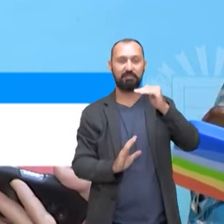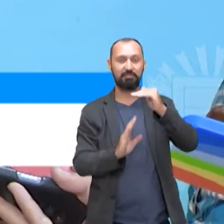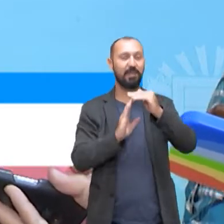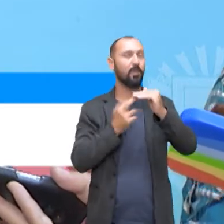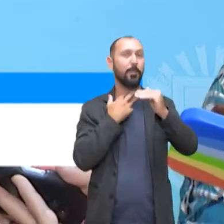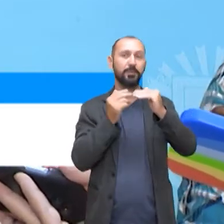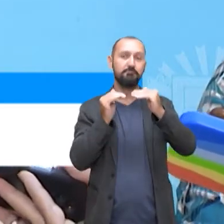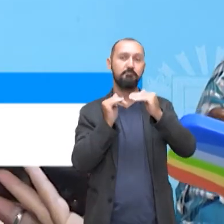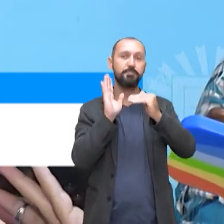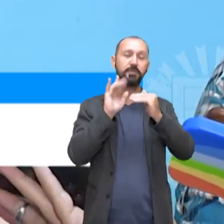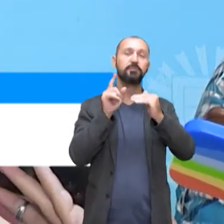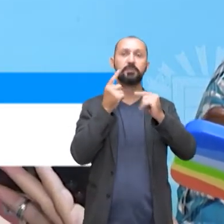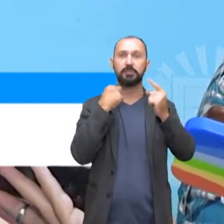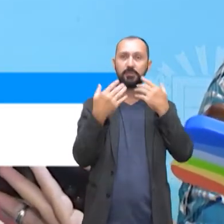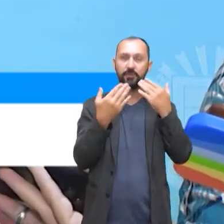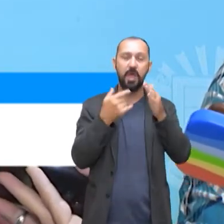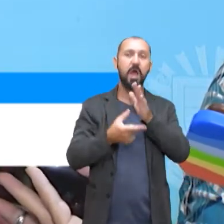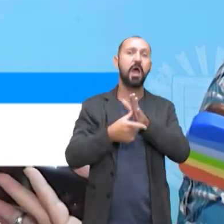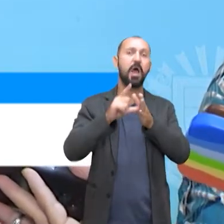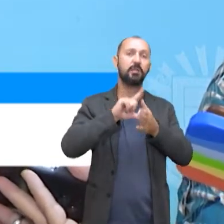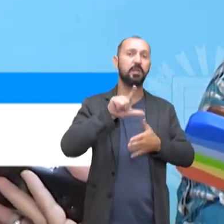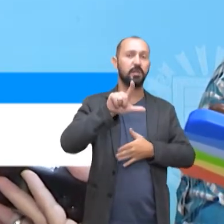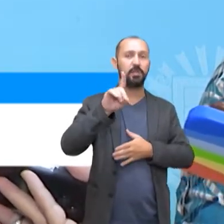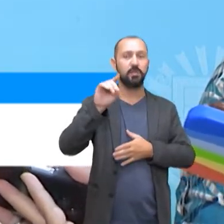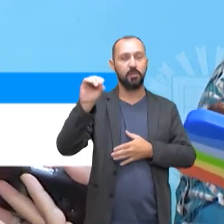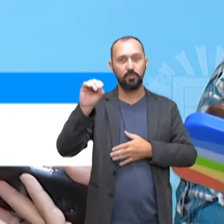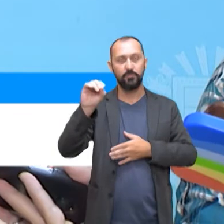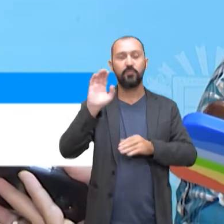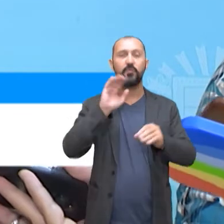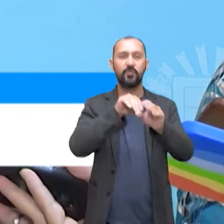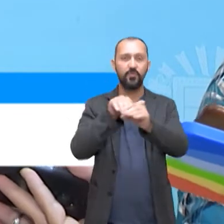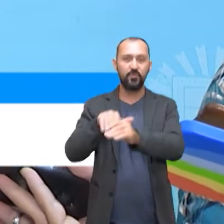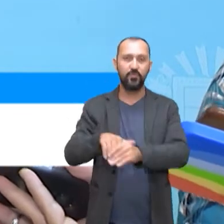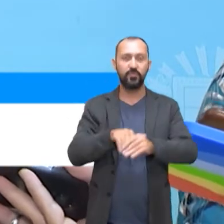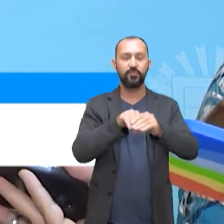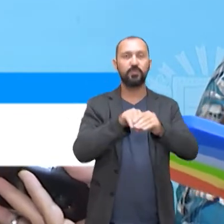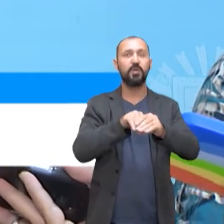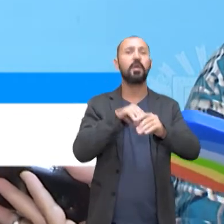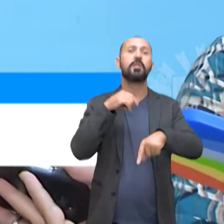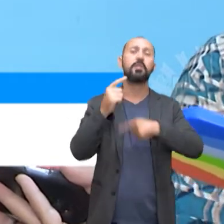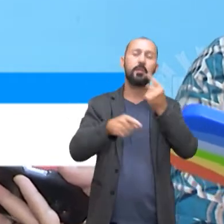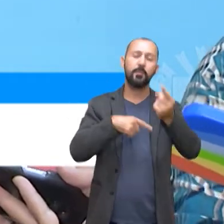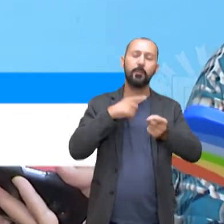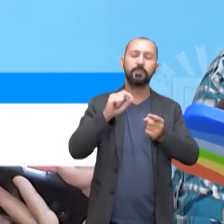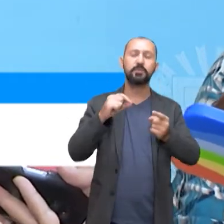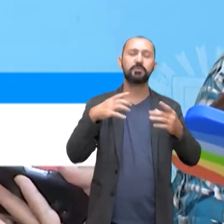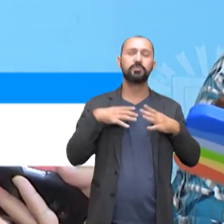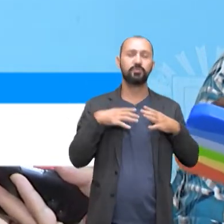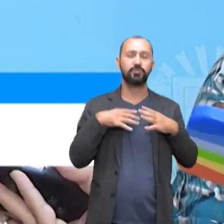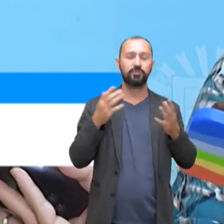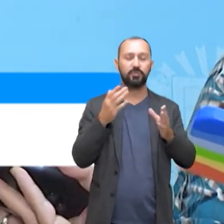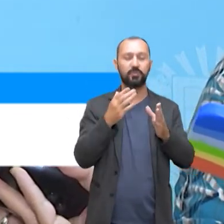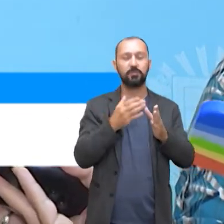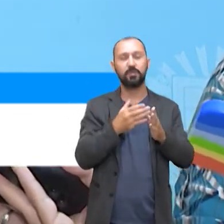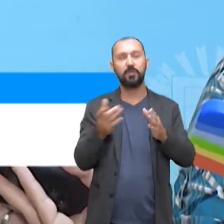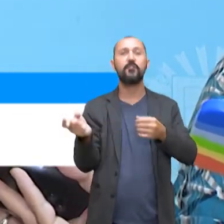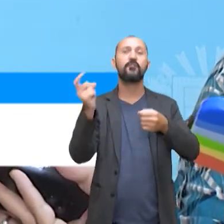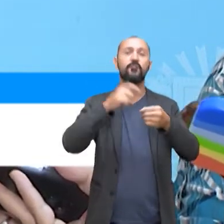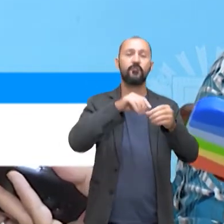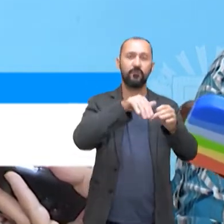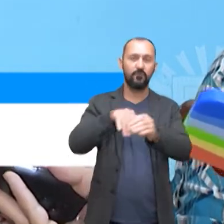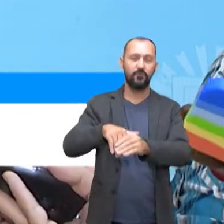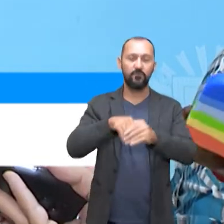congelamento na Lei do Teto de Gastos, então vai ser discutido isso antes da LDO, vota-se a LDO e aí sai de